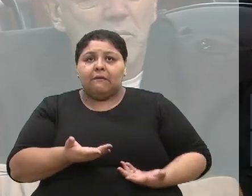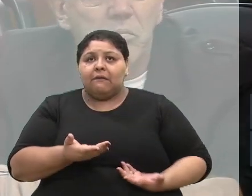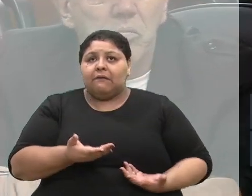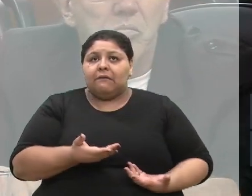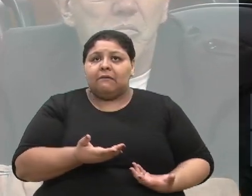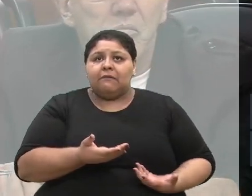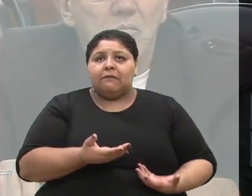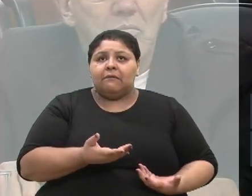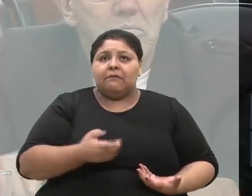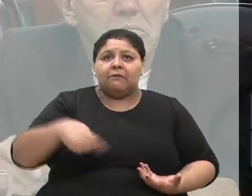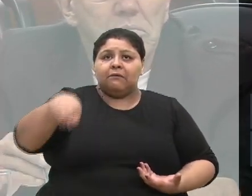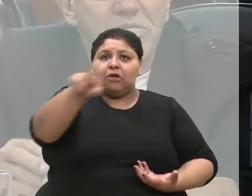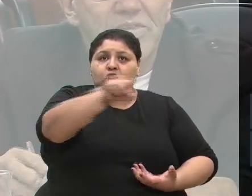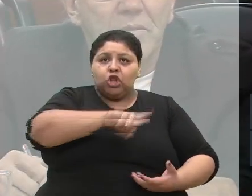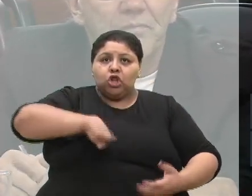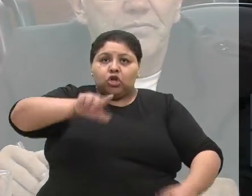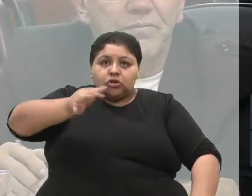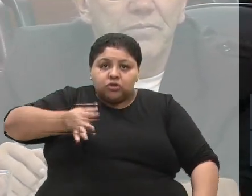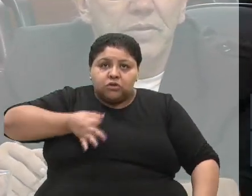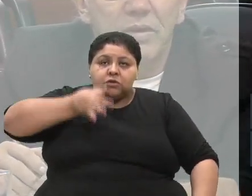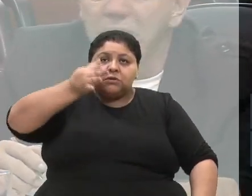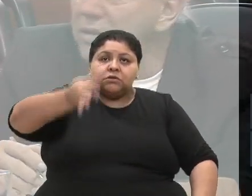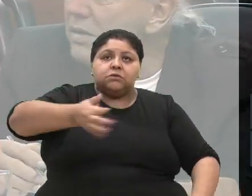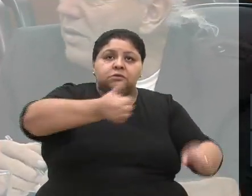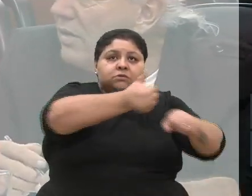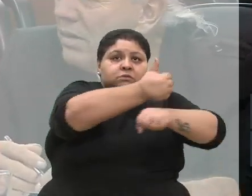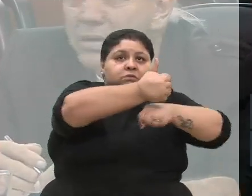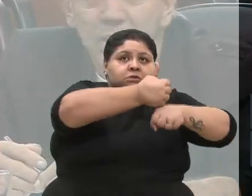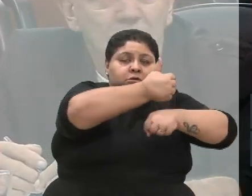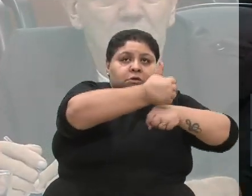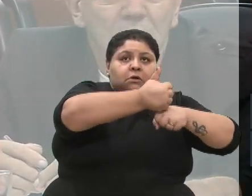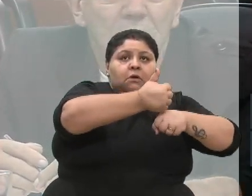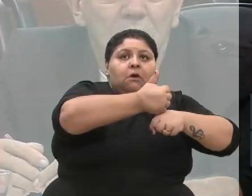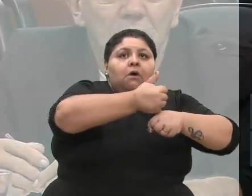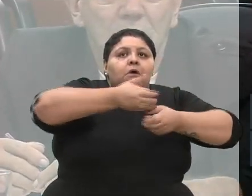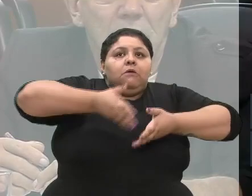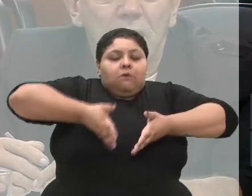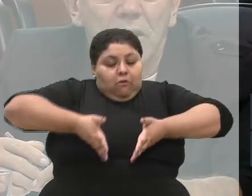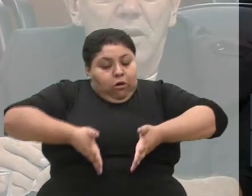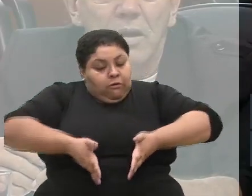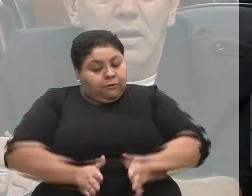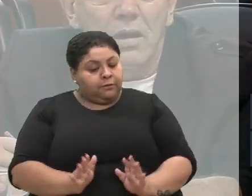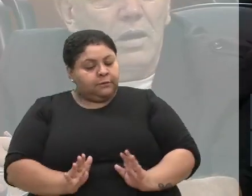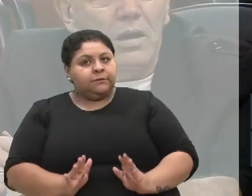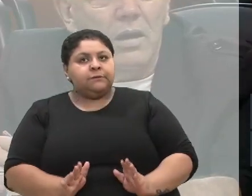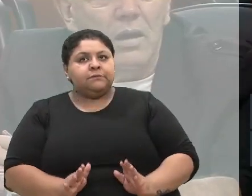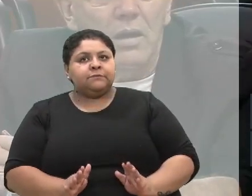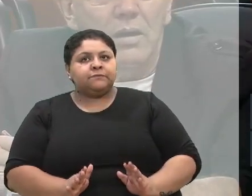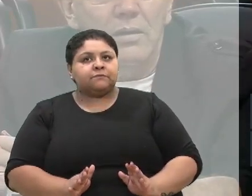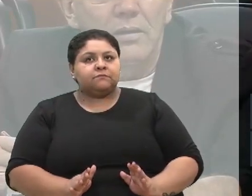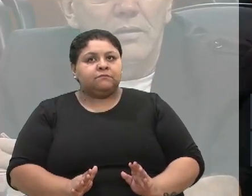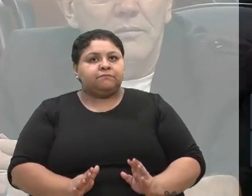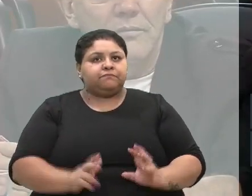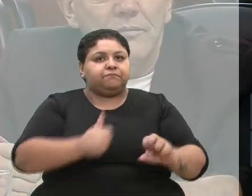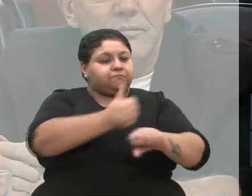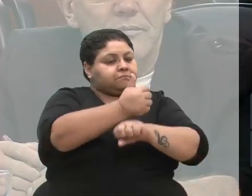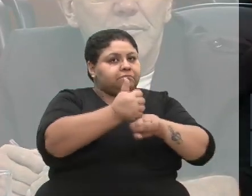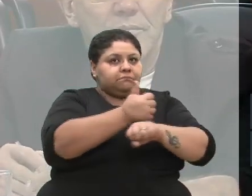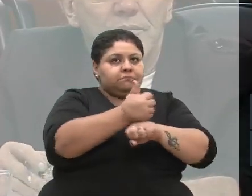Os nossos futuros profissionais aí que estão nascendo, que são profissionais da